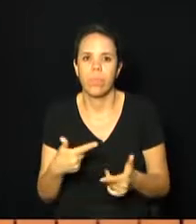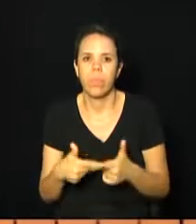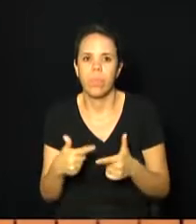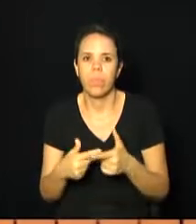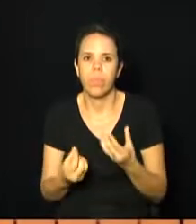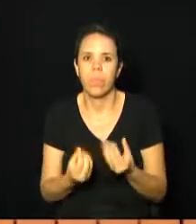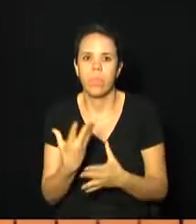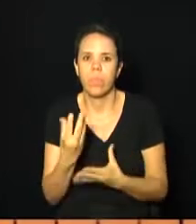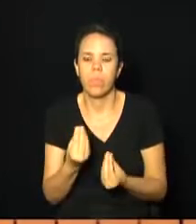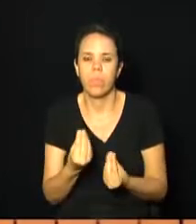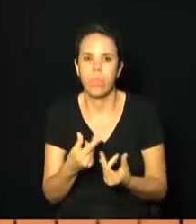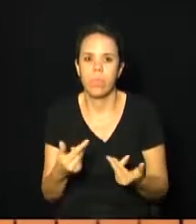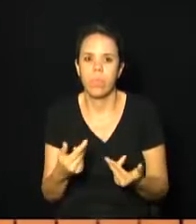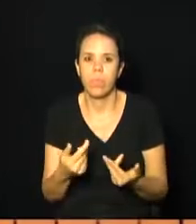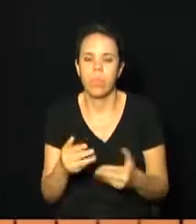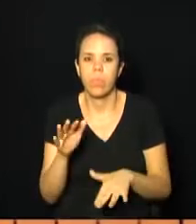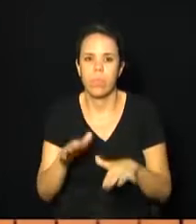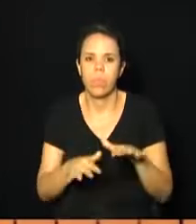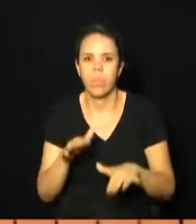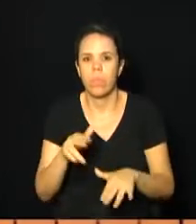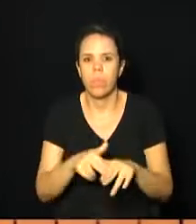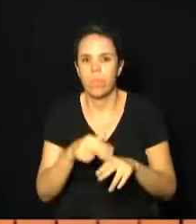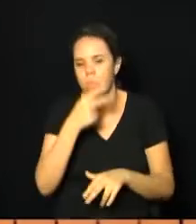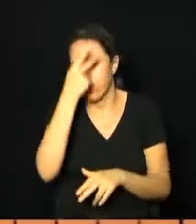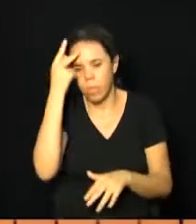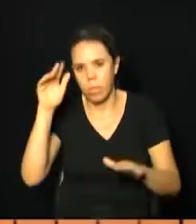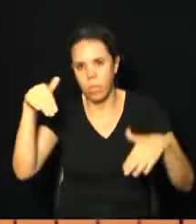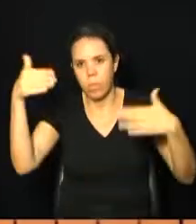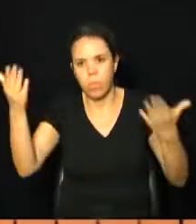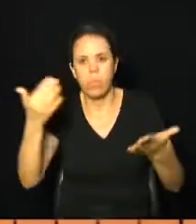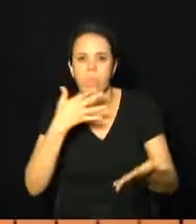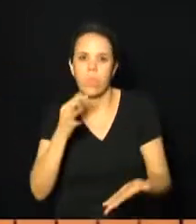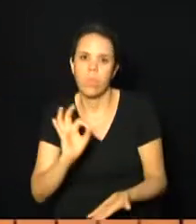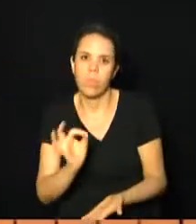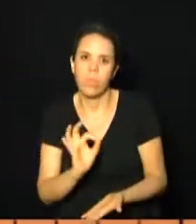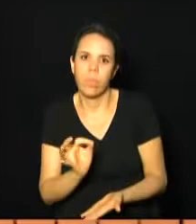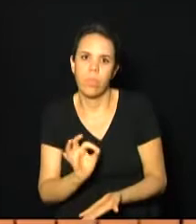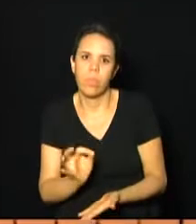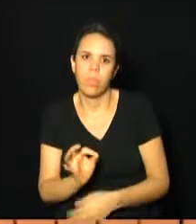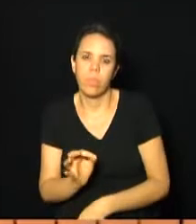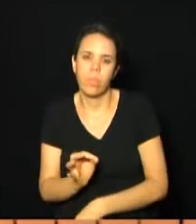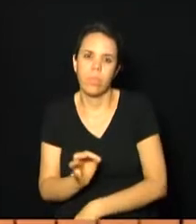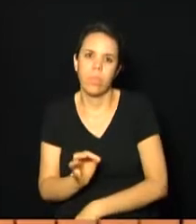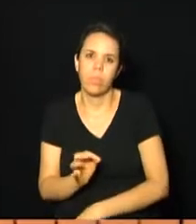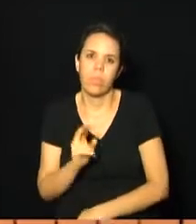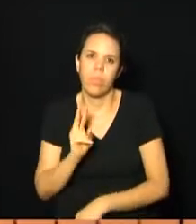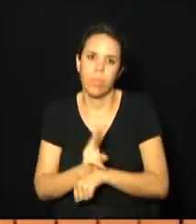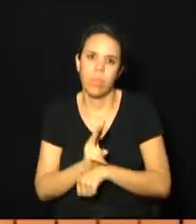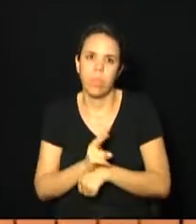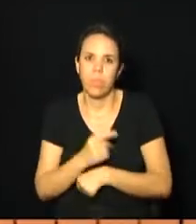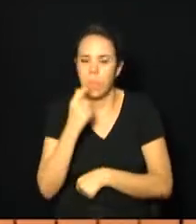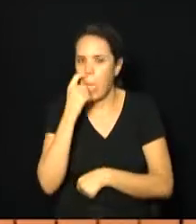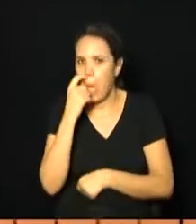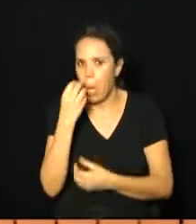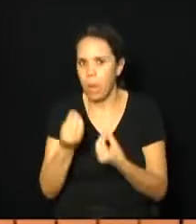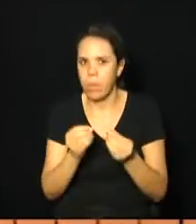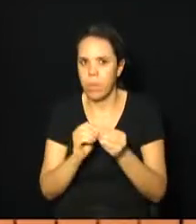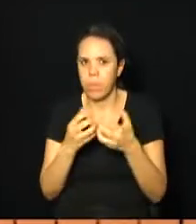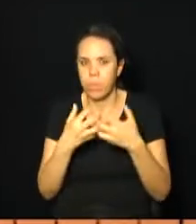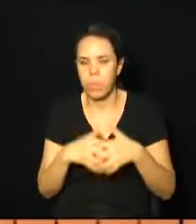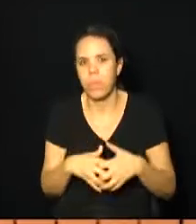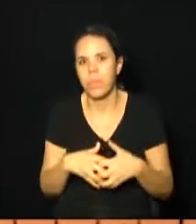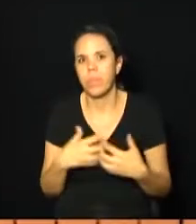muito, às vezes por pessoas que vêm de fora e não conhecem a área de proteção ou como